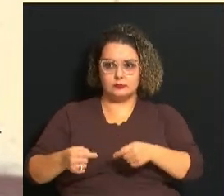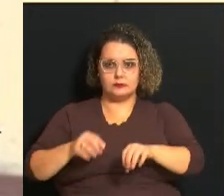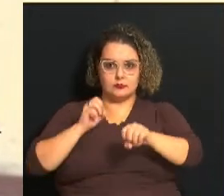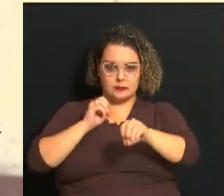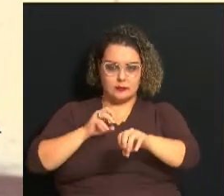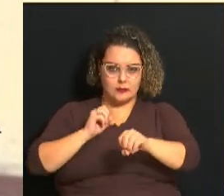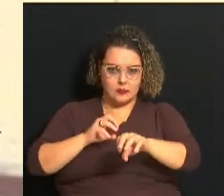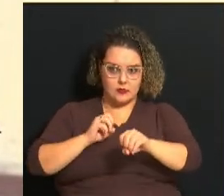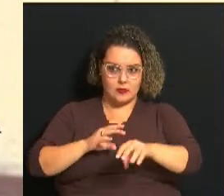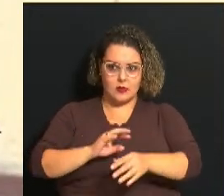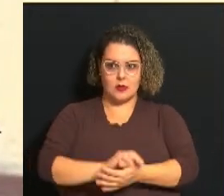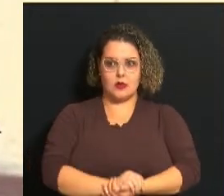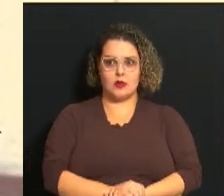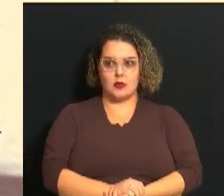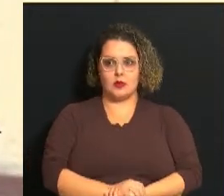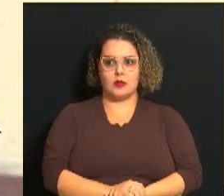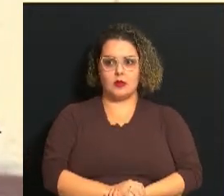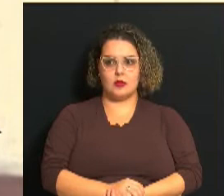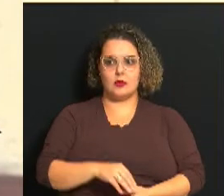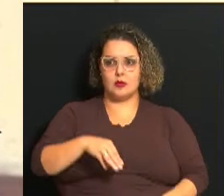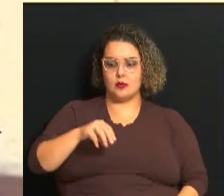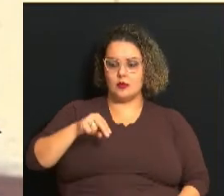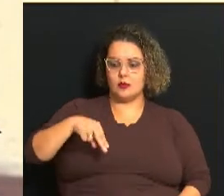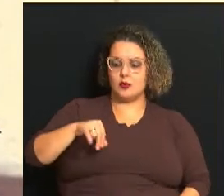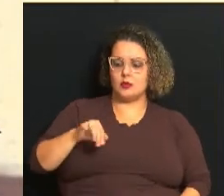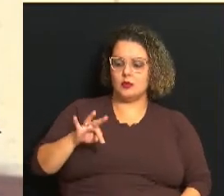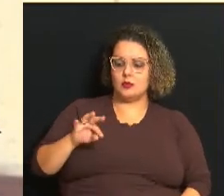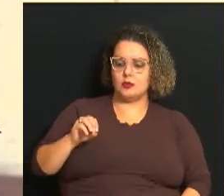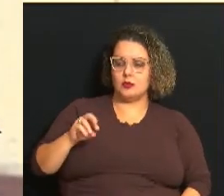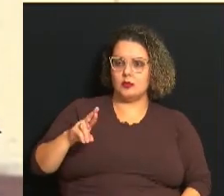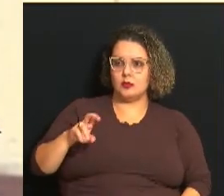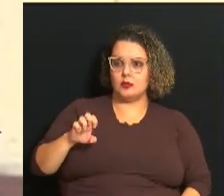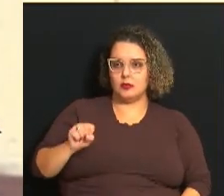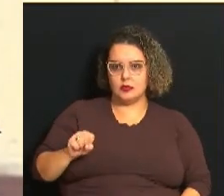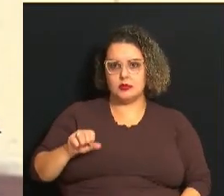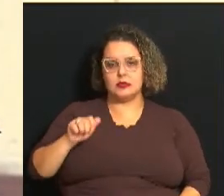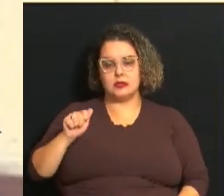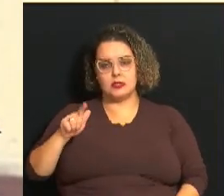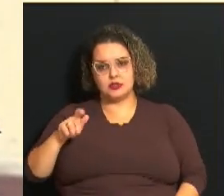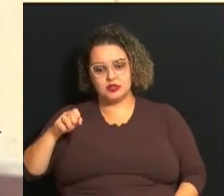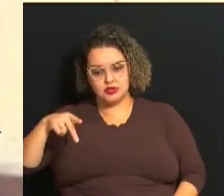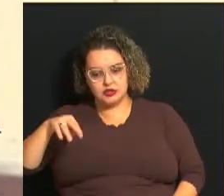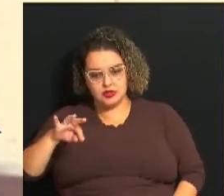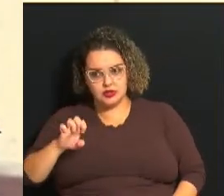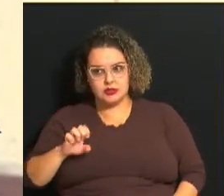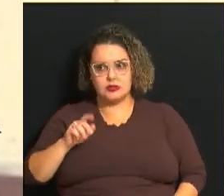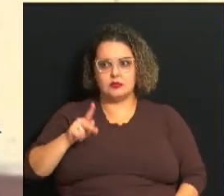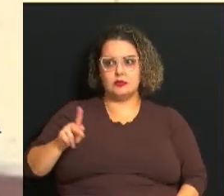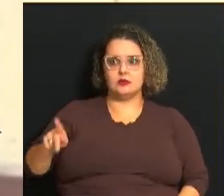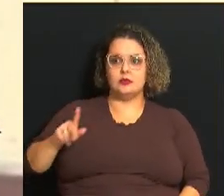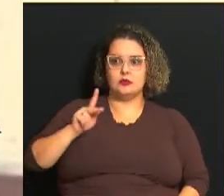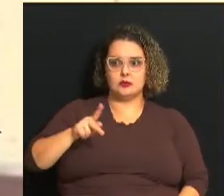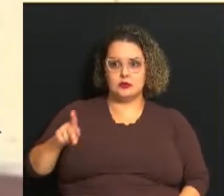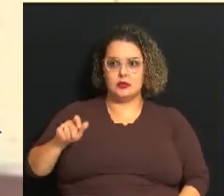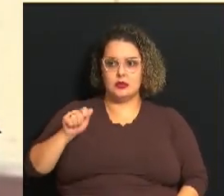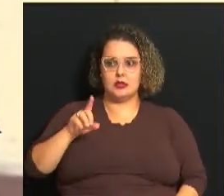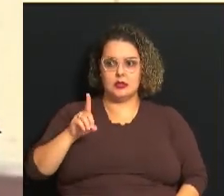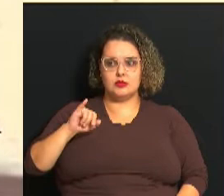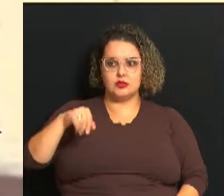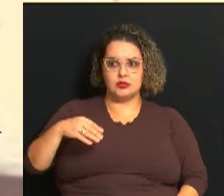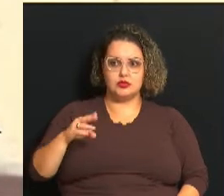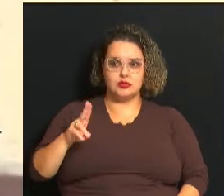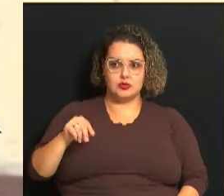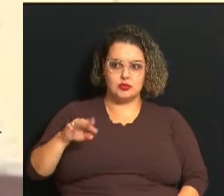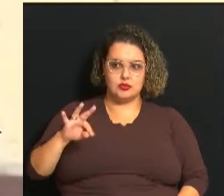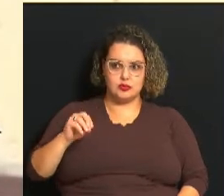e nós reunimos aqui monitores agentes de educação infantil professores e professores adjuntos e o pessoal e os